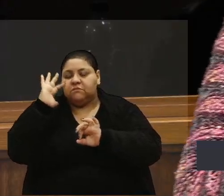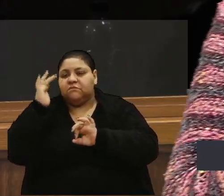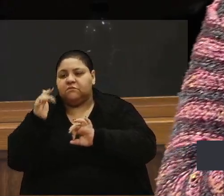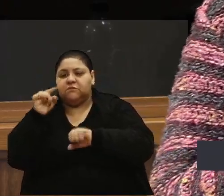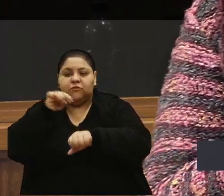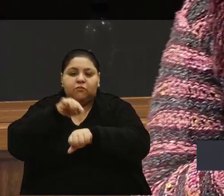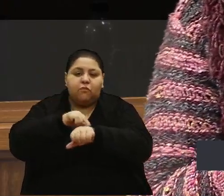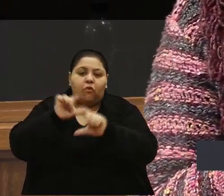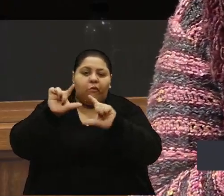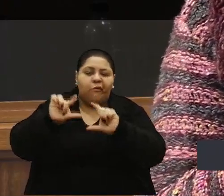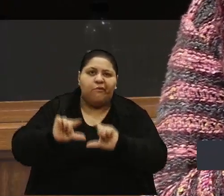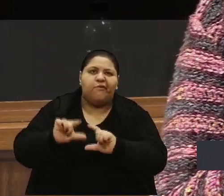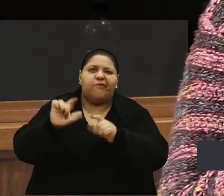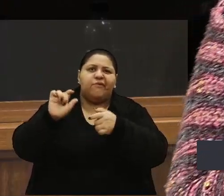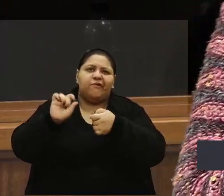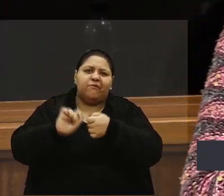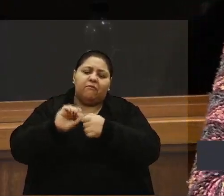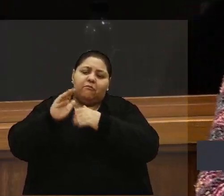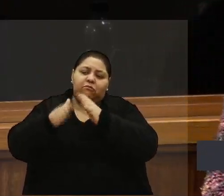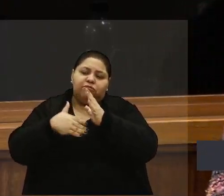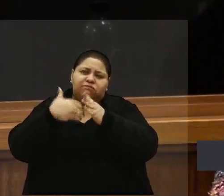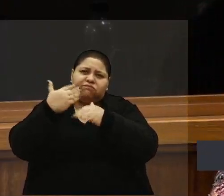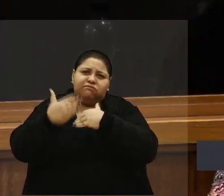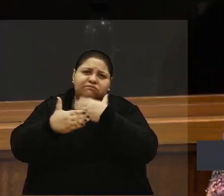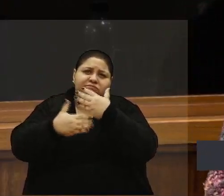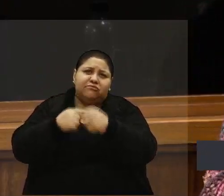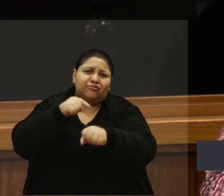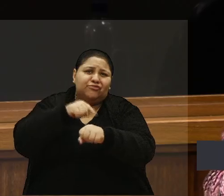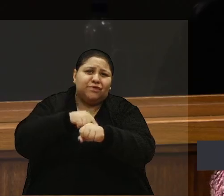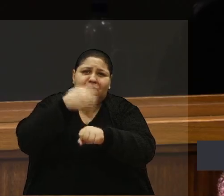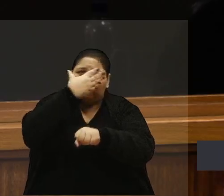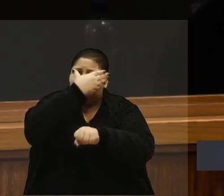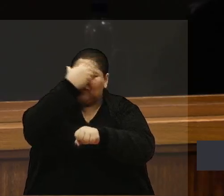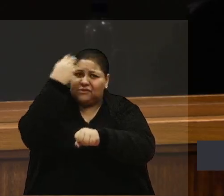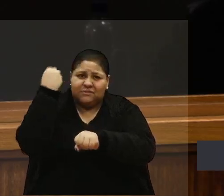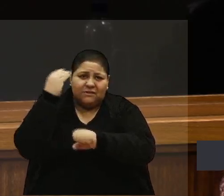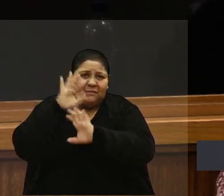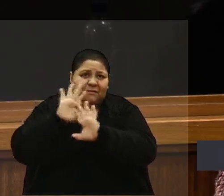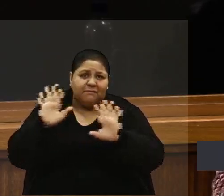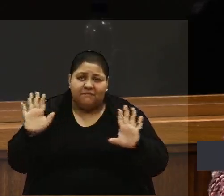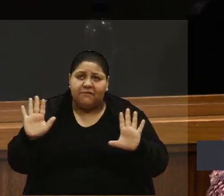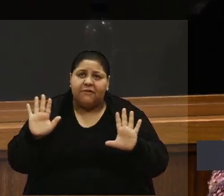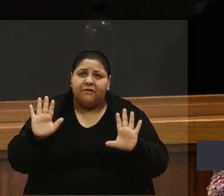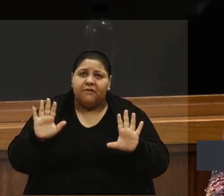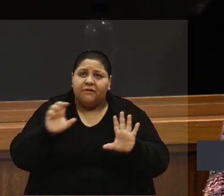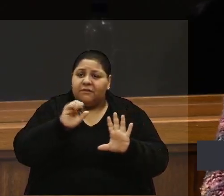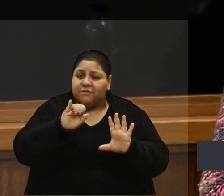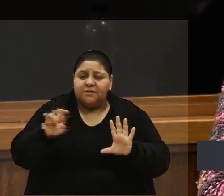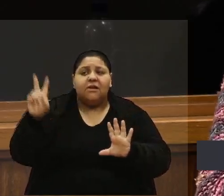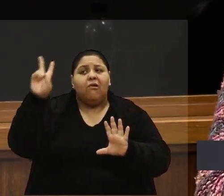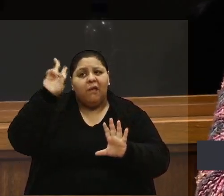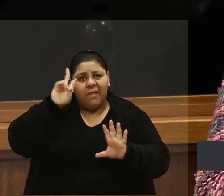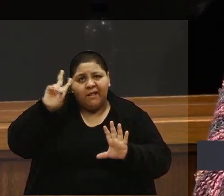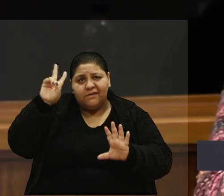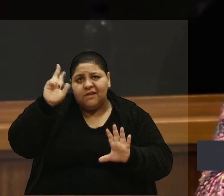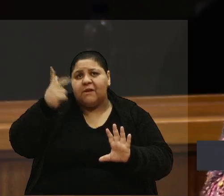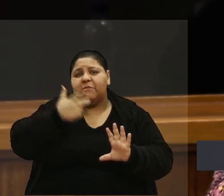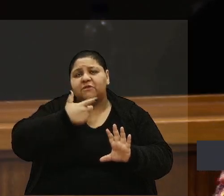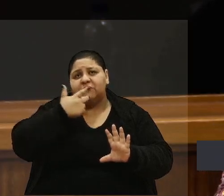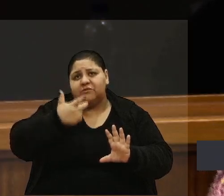breve. Passa o tempo, esquece, parece que a gente esquece, se não relembra de